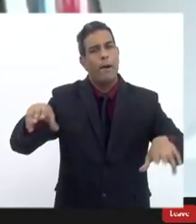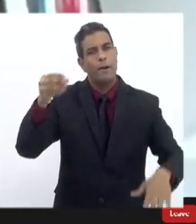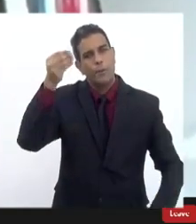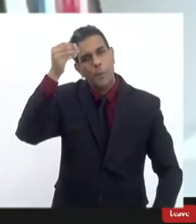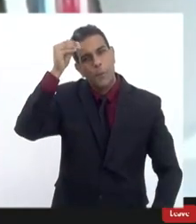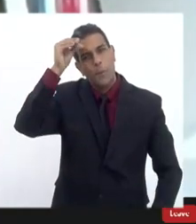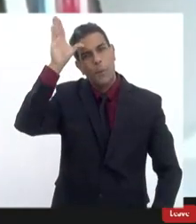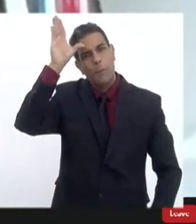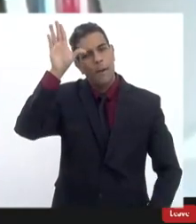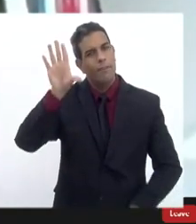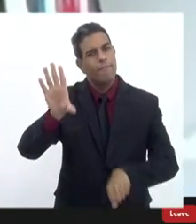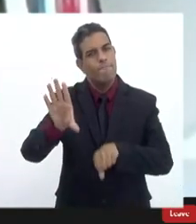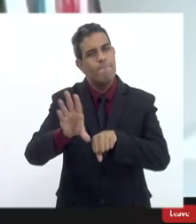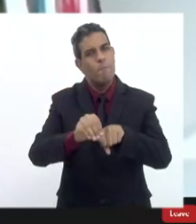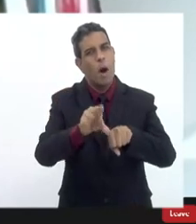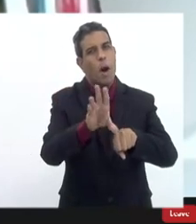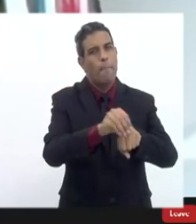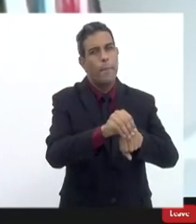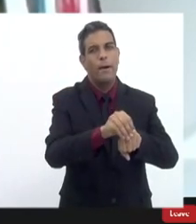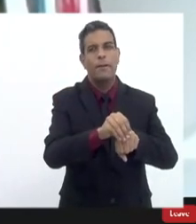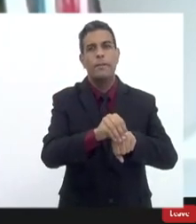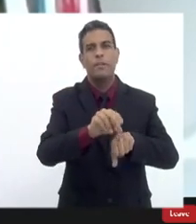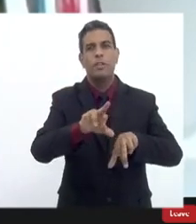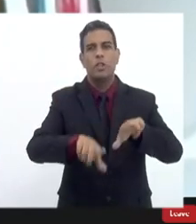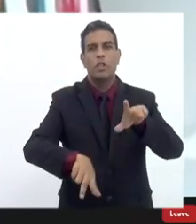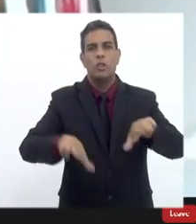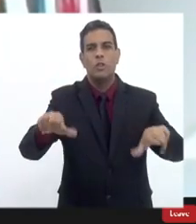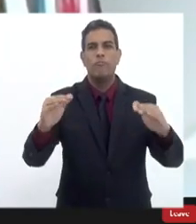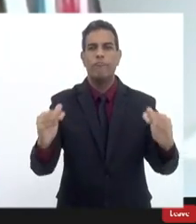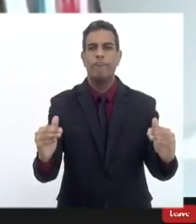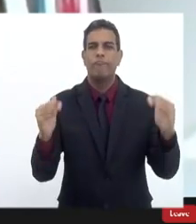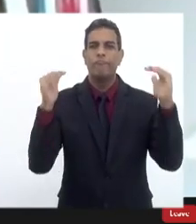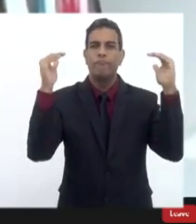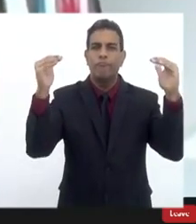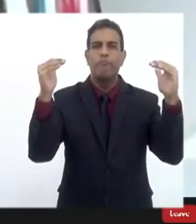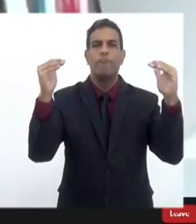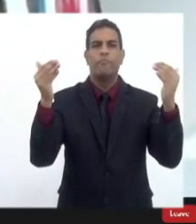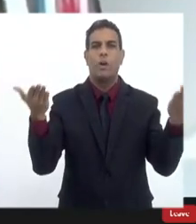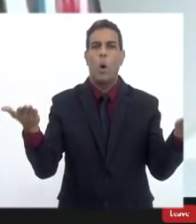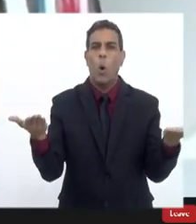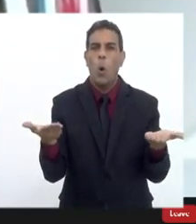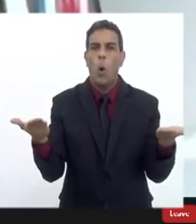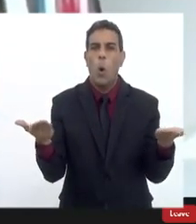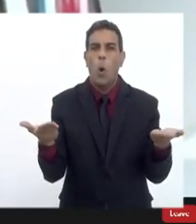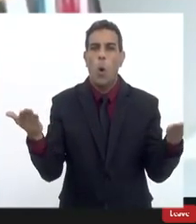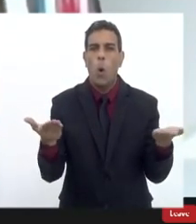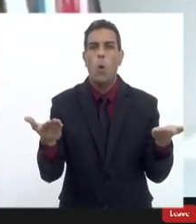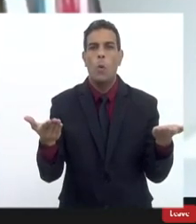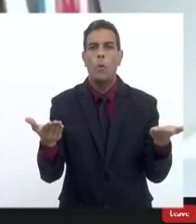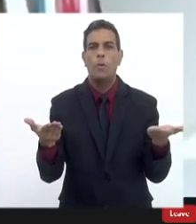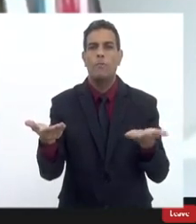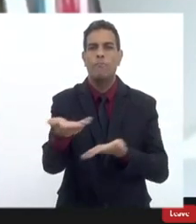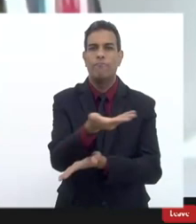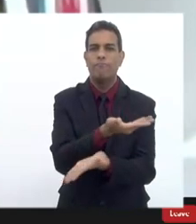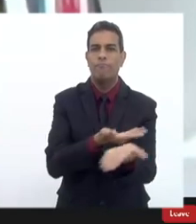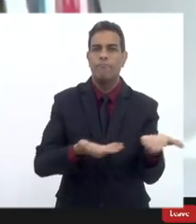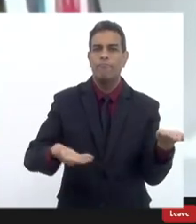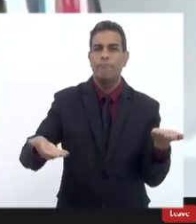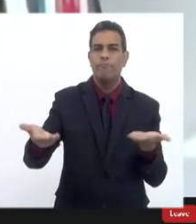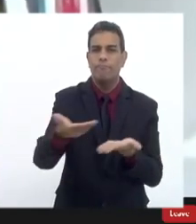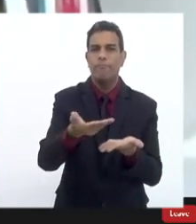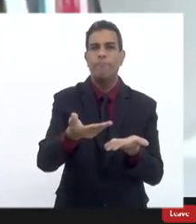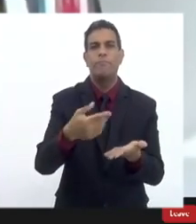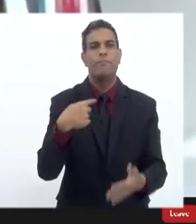e pelas diferentes posições que ocupamos neste conjunto e que